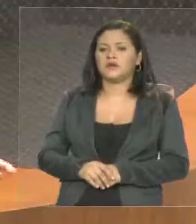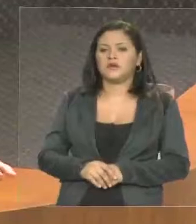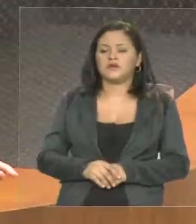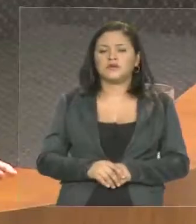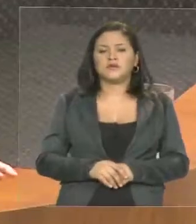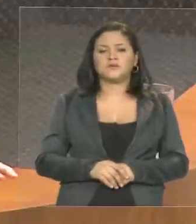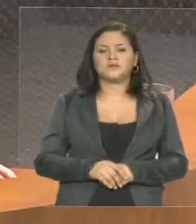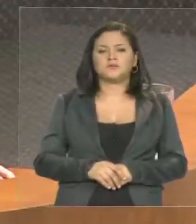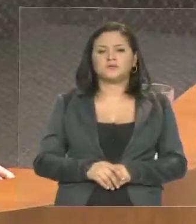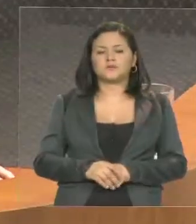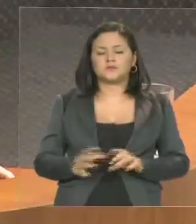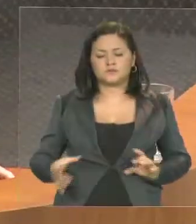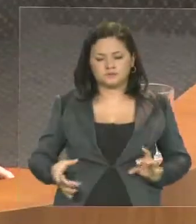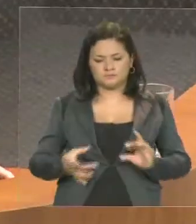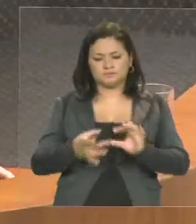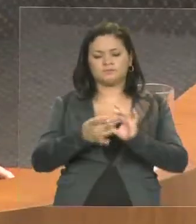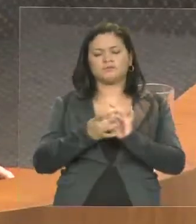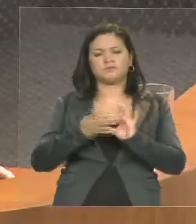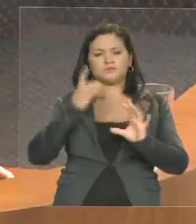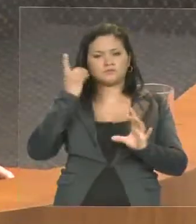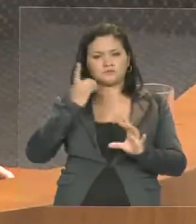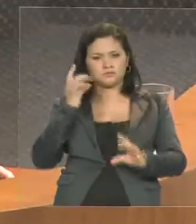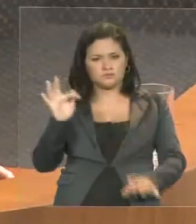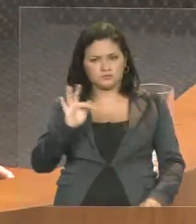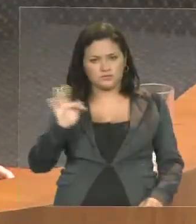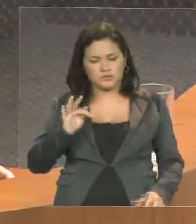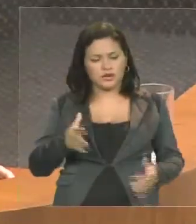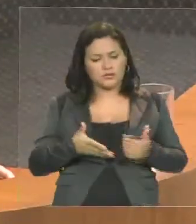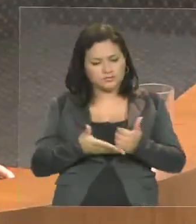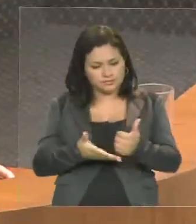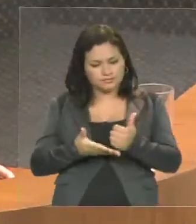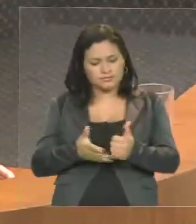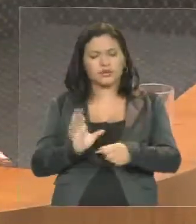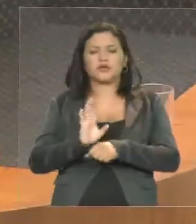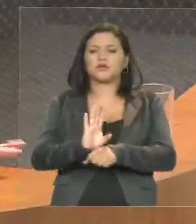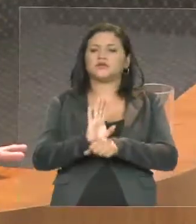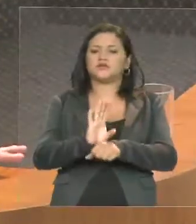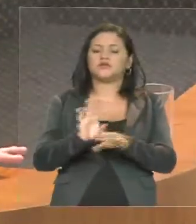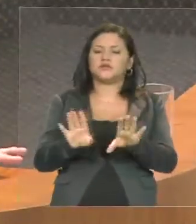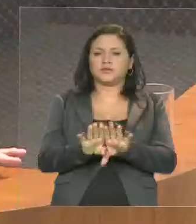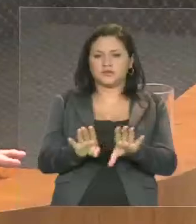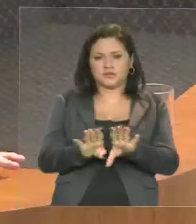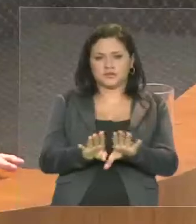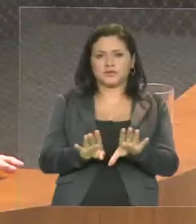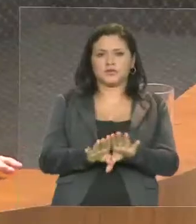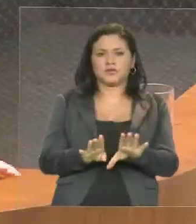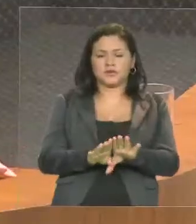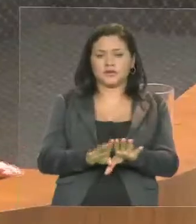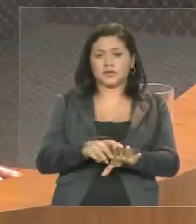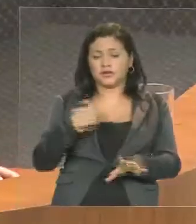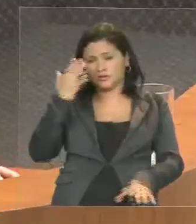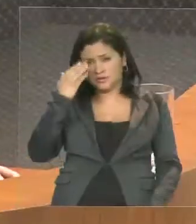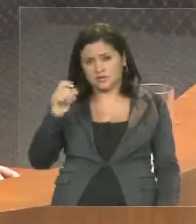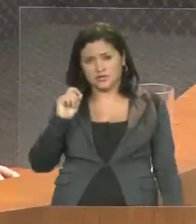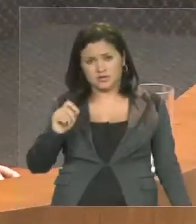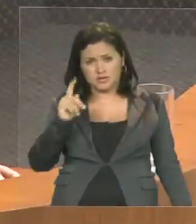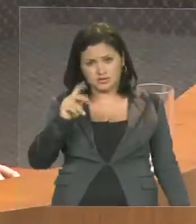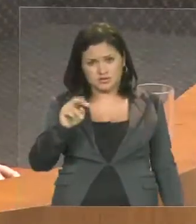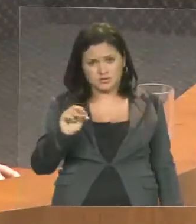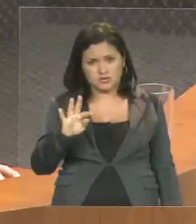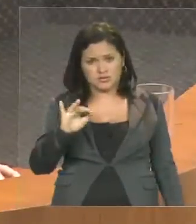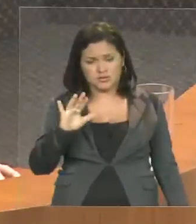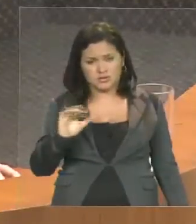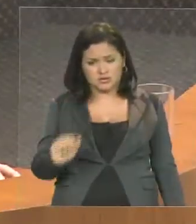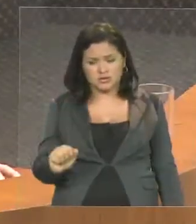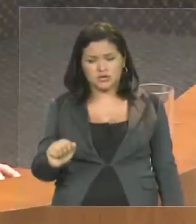nossa bancada federal também tem ajudado bastante o nosso Estado e, com certeza, essa portaria não ficaria sem